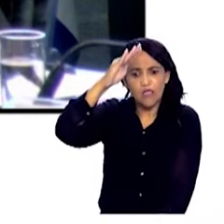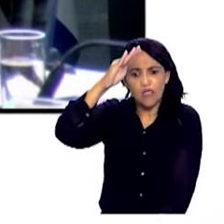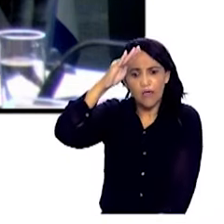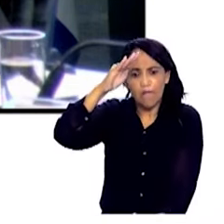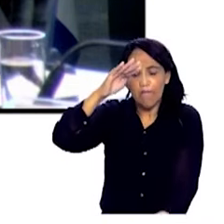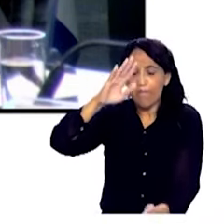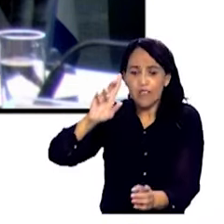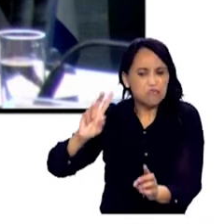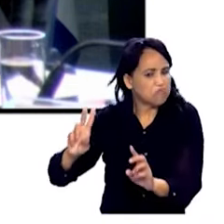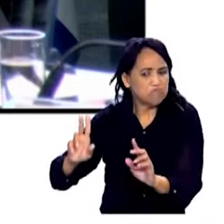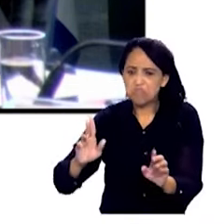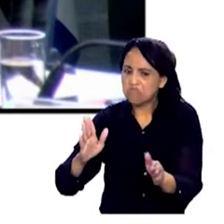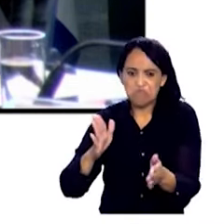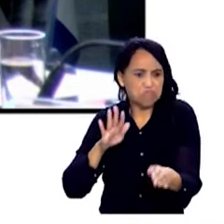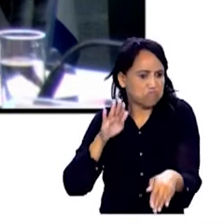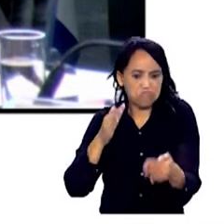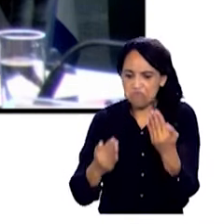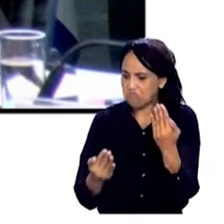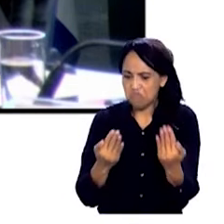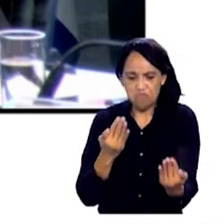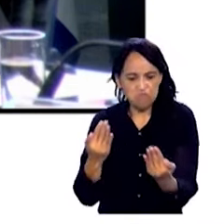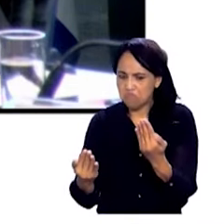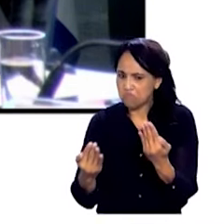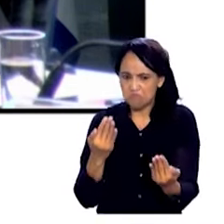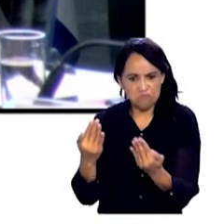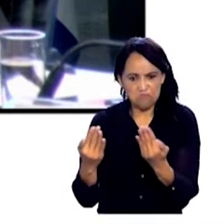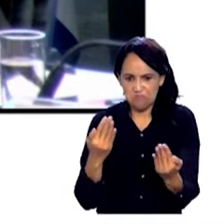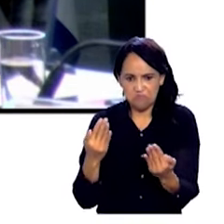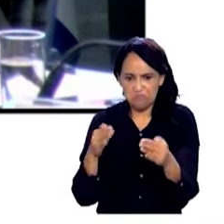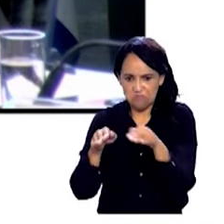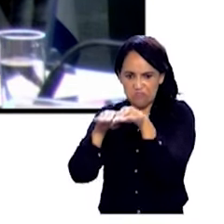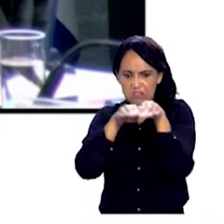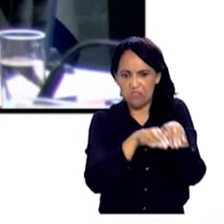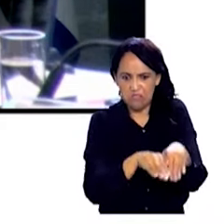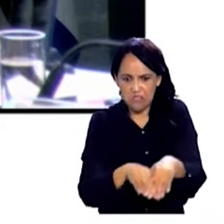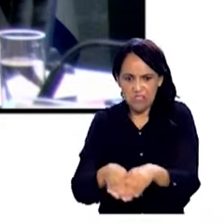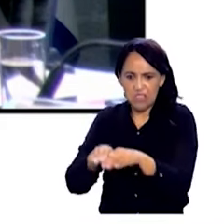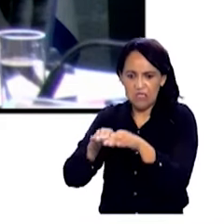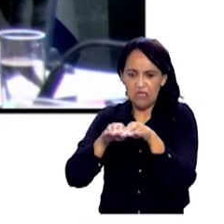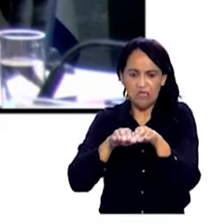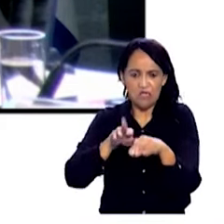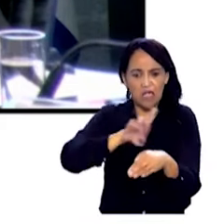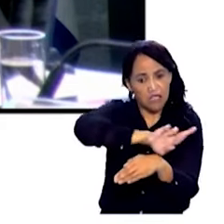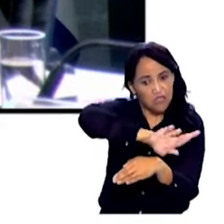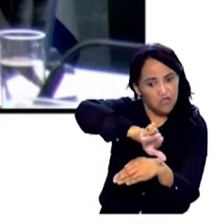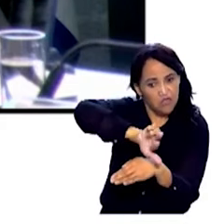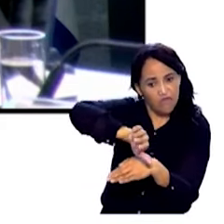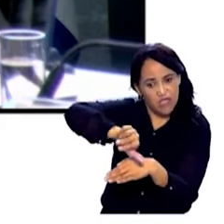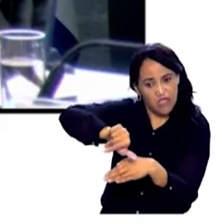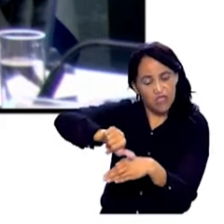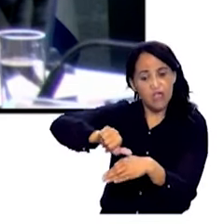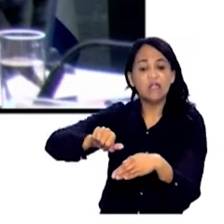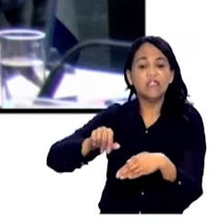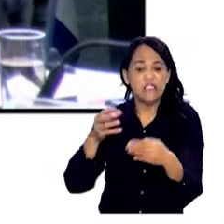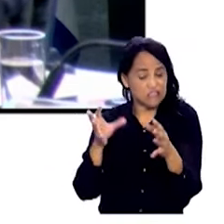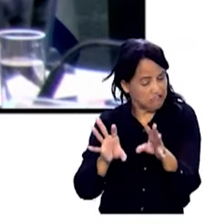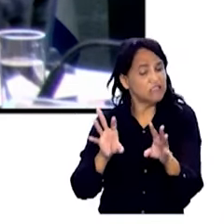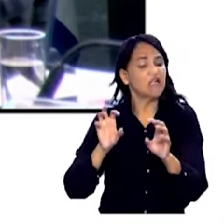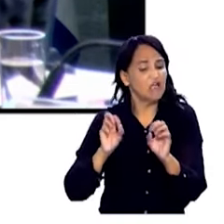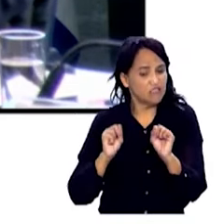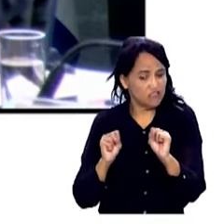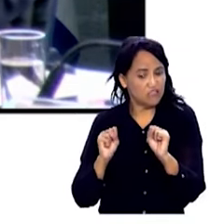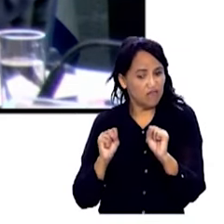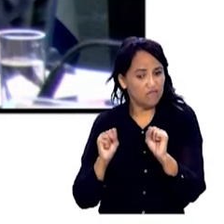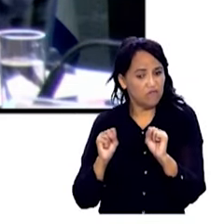uma comparação nas similitudes e nas diferenças que seja aceitável por isso